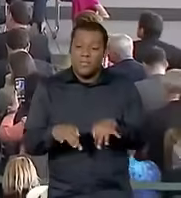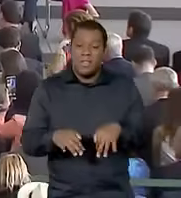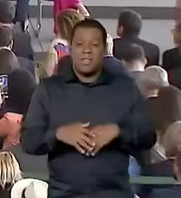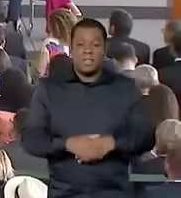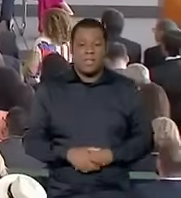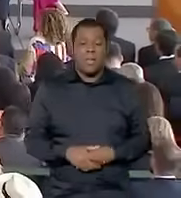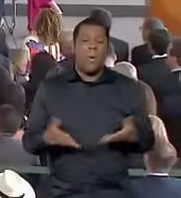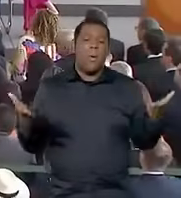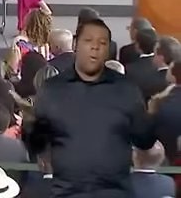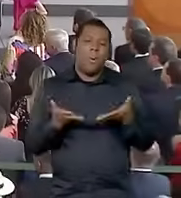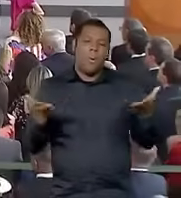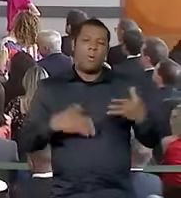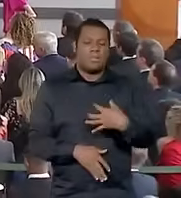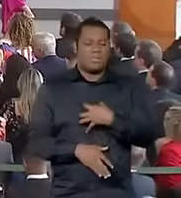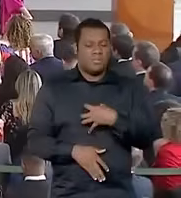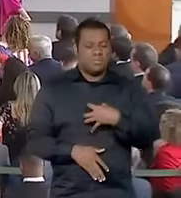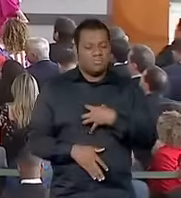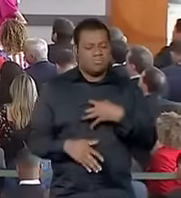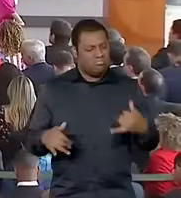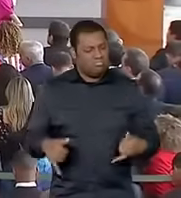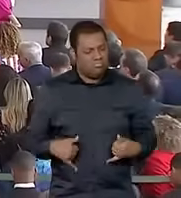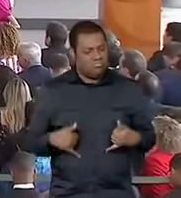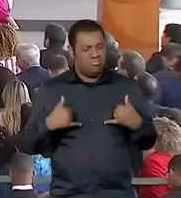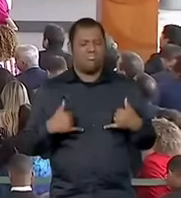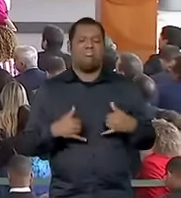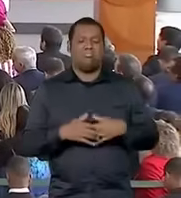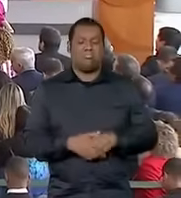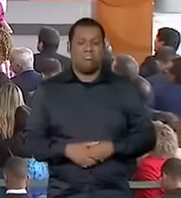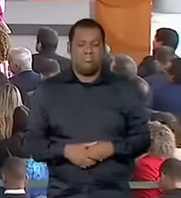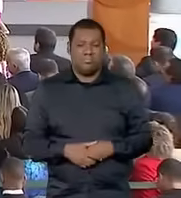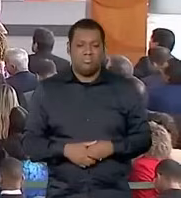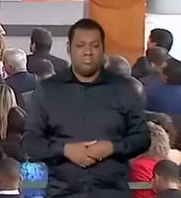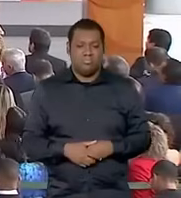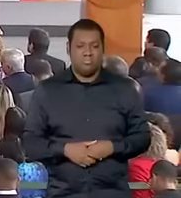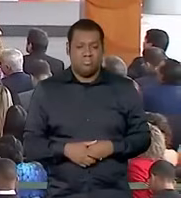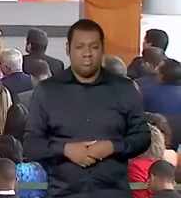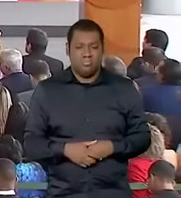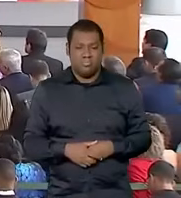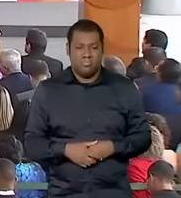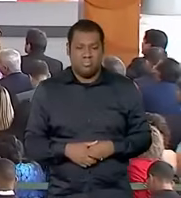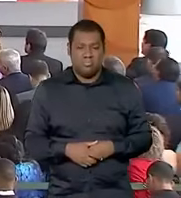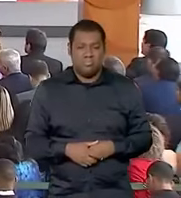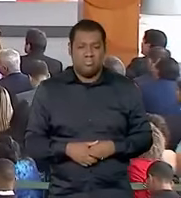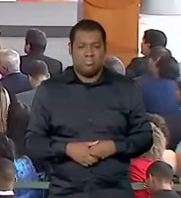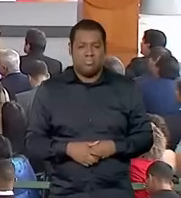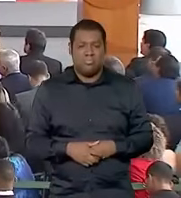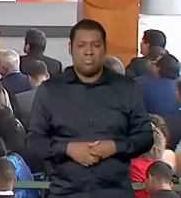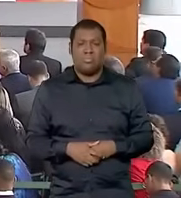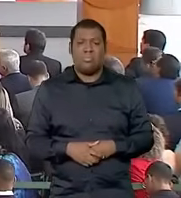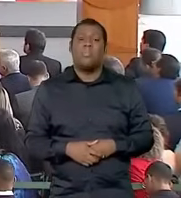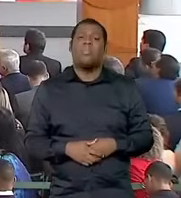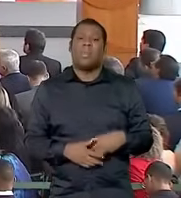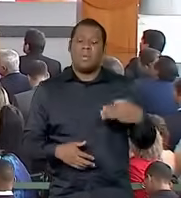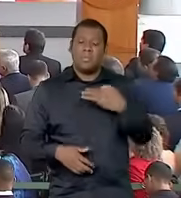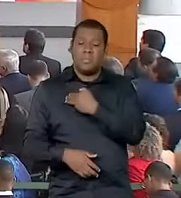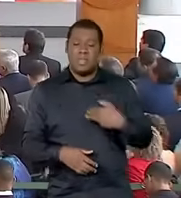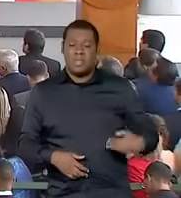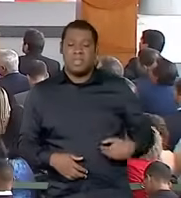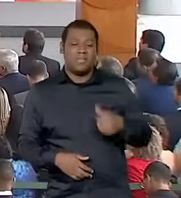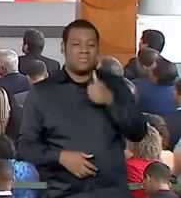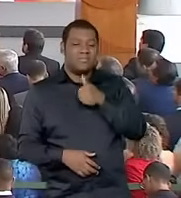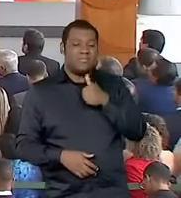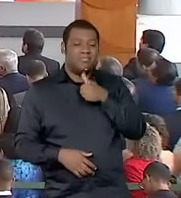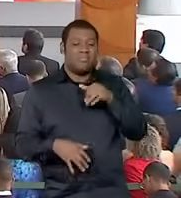do orgulho. O orgulho. Quase que eu levanto para te dar um beijo na testa quando você disse que as